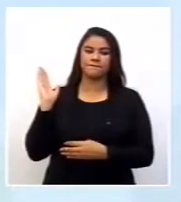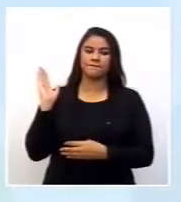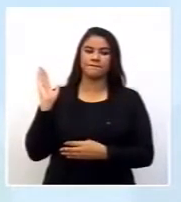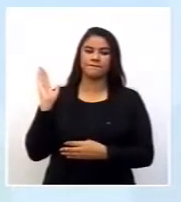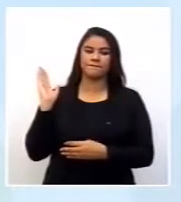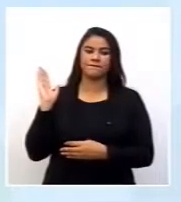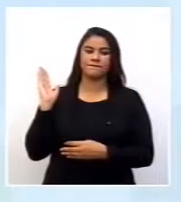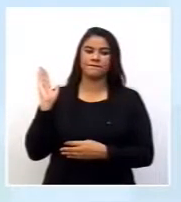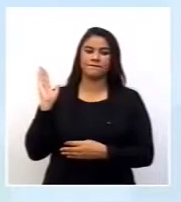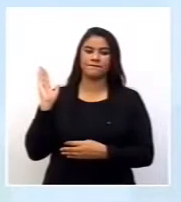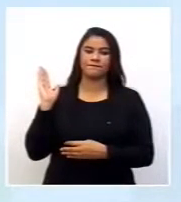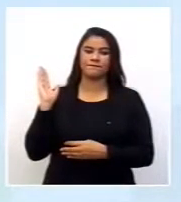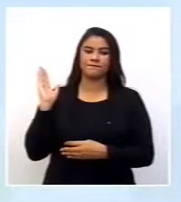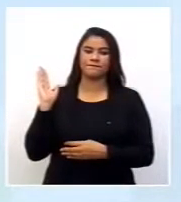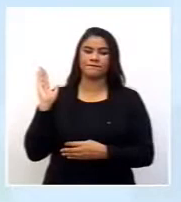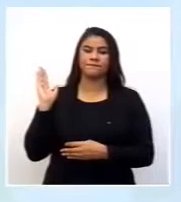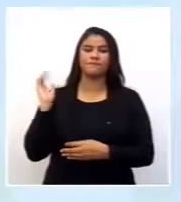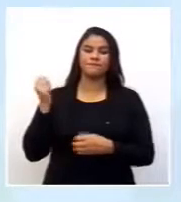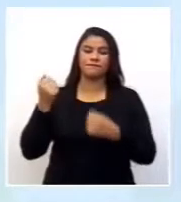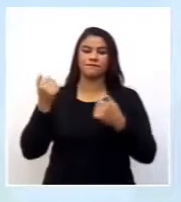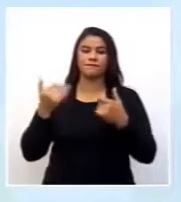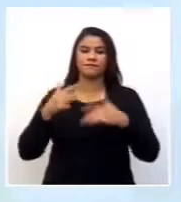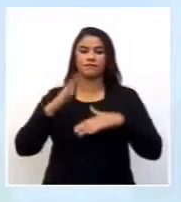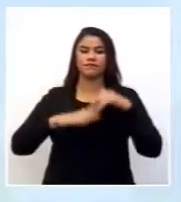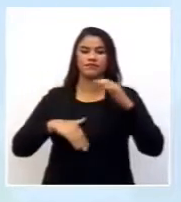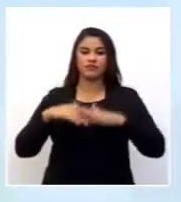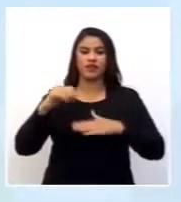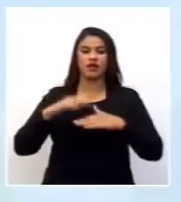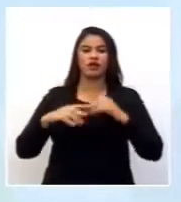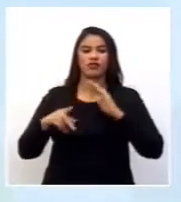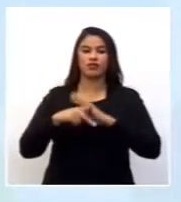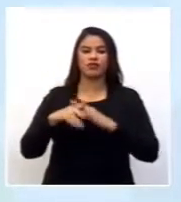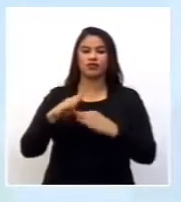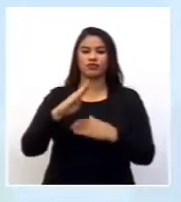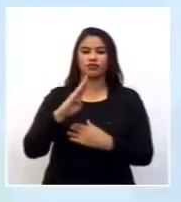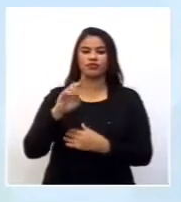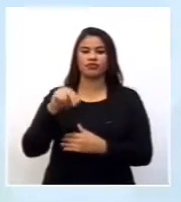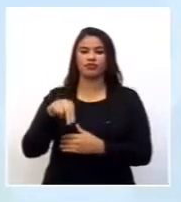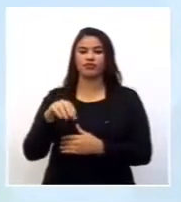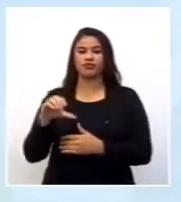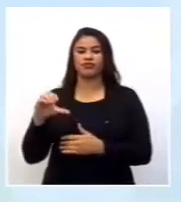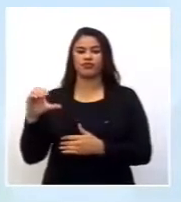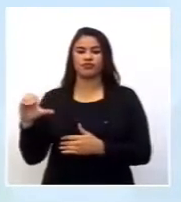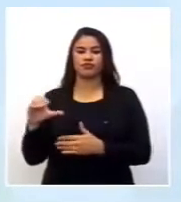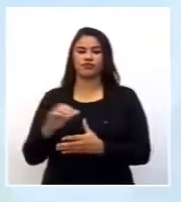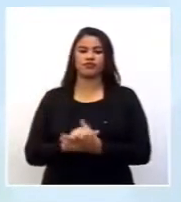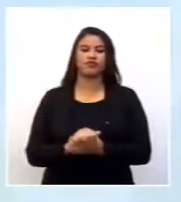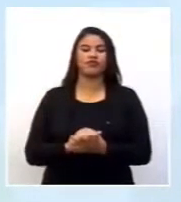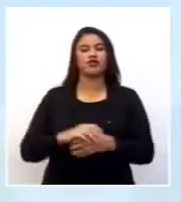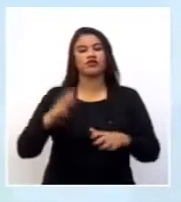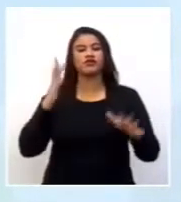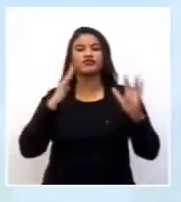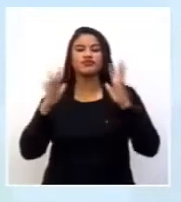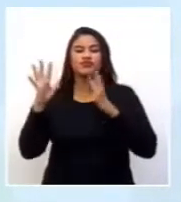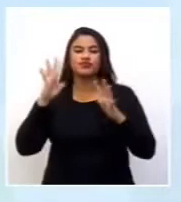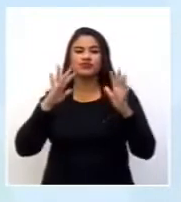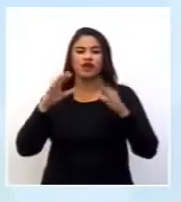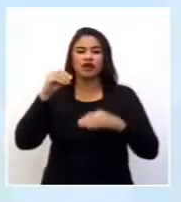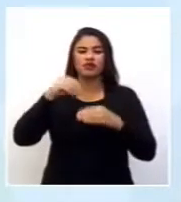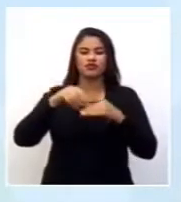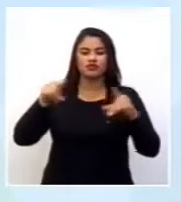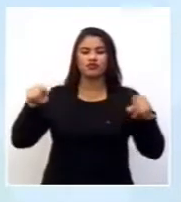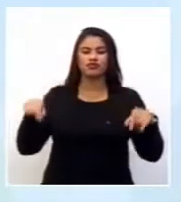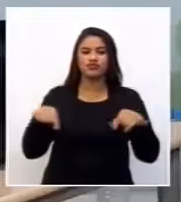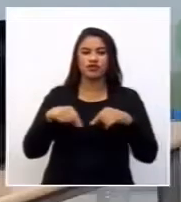sobre a questão das competências da BNCC. Então, o objetivo, né, reiterar a minha fala, é refletir sobre a configuração do ambiente de aprendizagem,